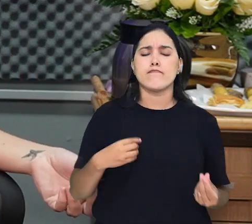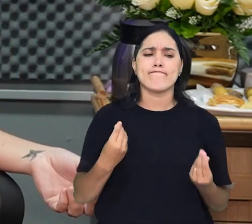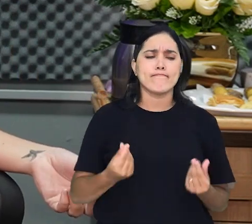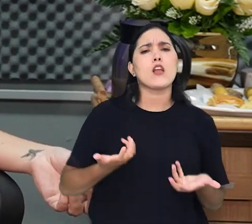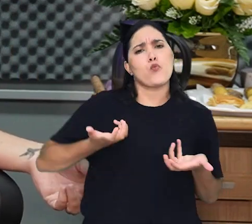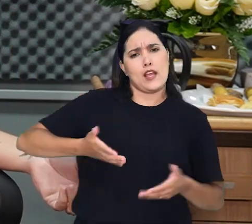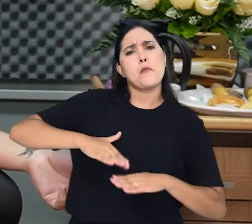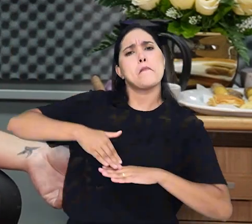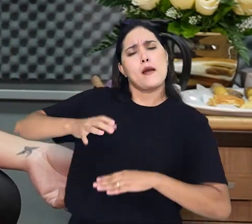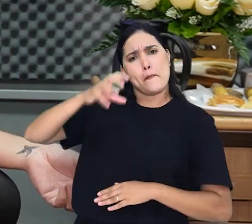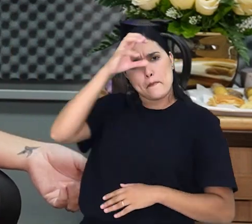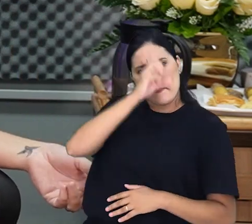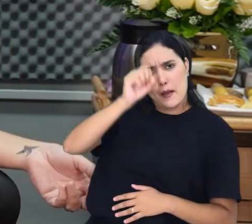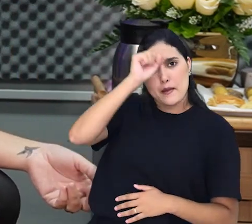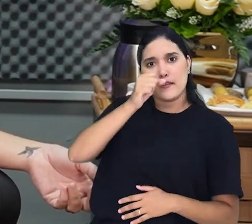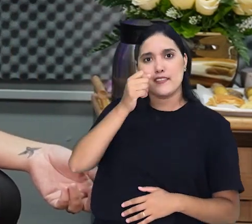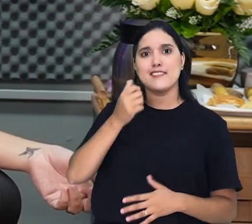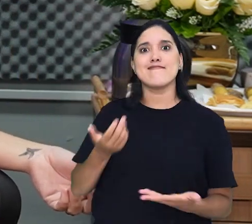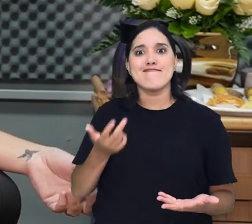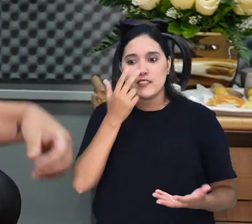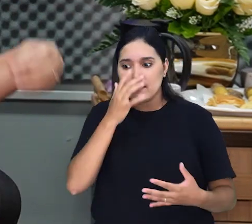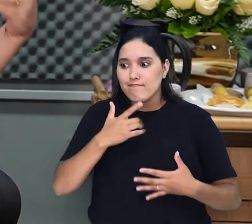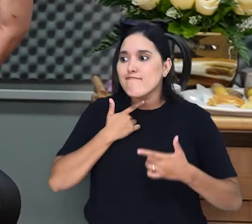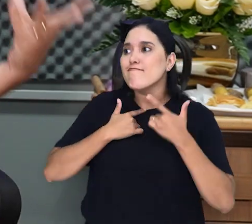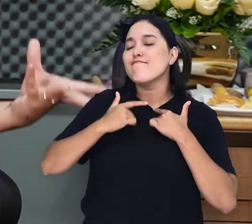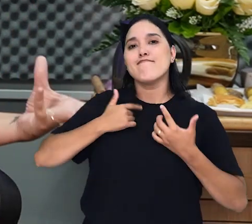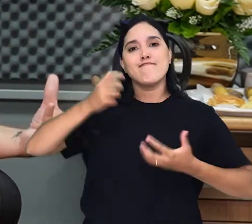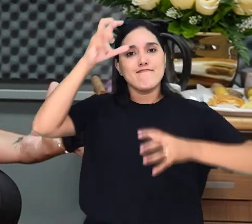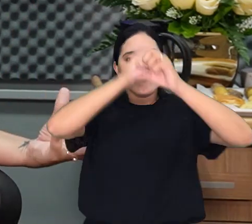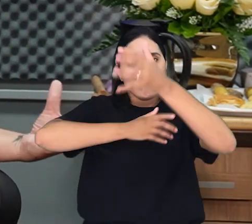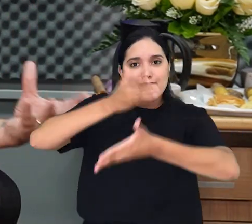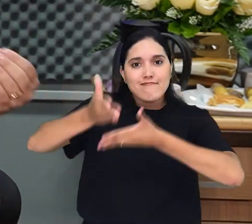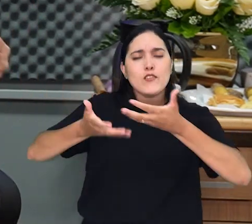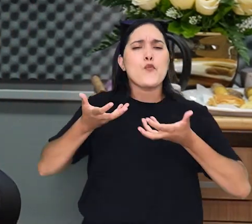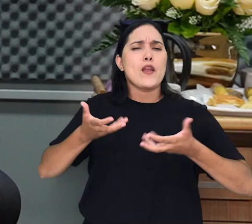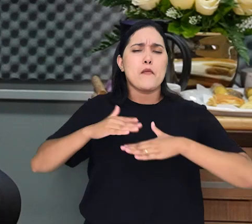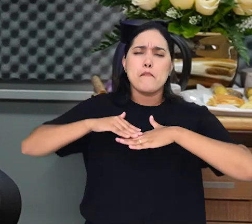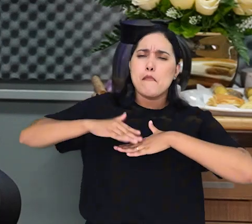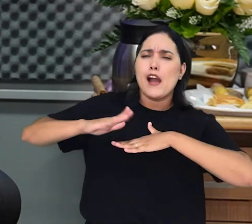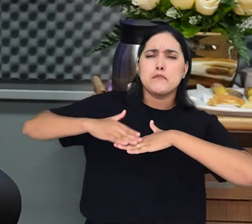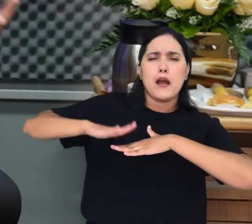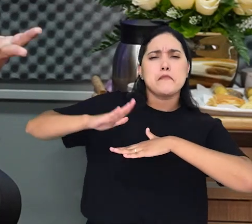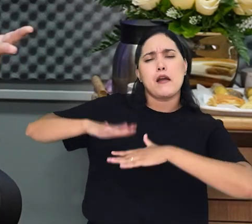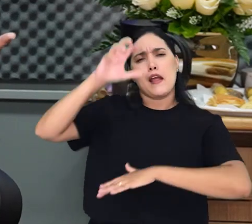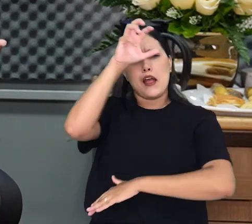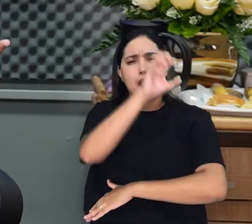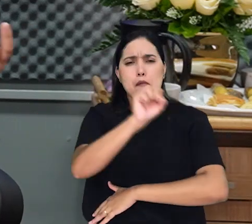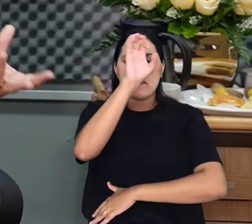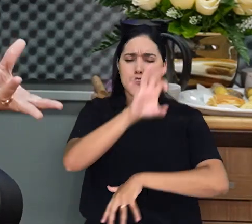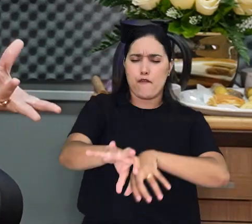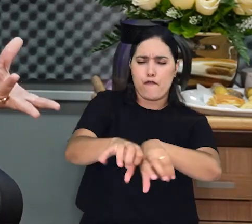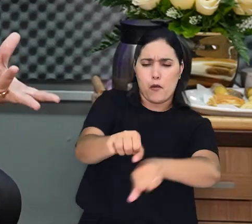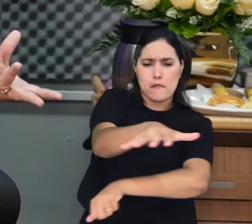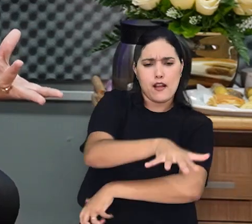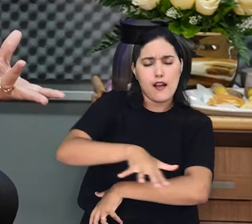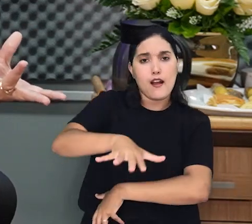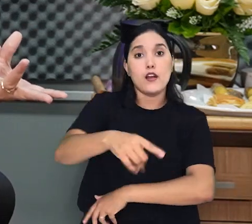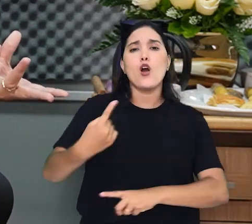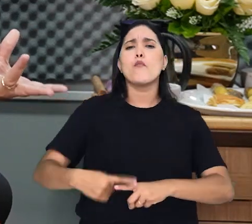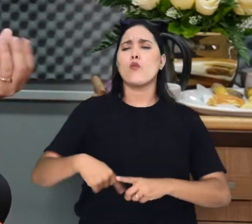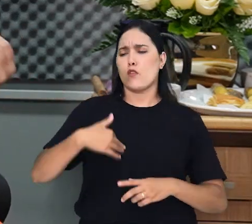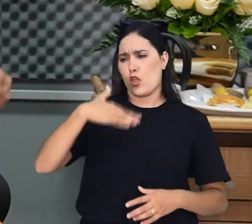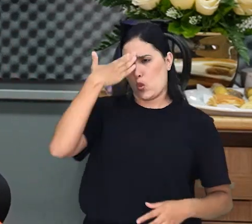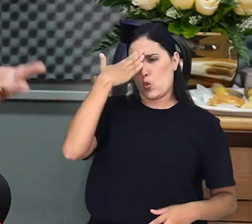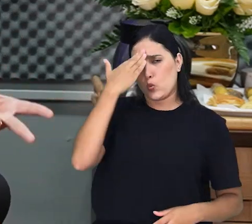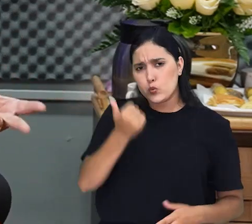ele, e aí eu via toda aquela situação e poucos sabiam, não tinha nem interesse de querer falar com ele.